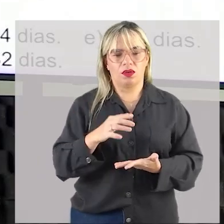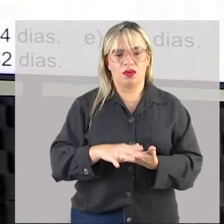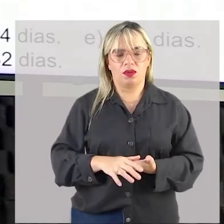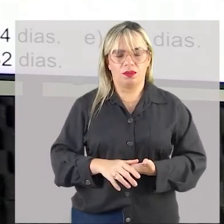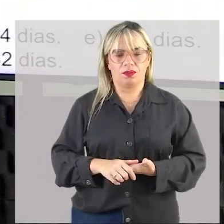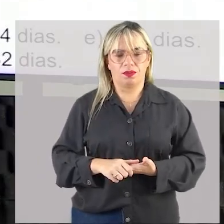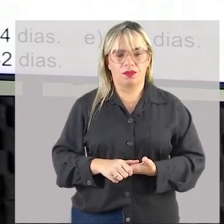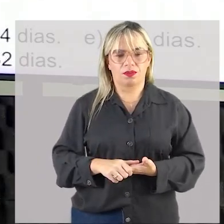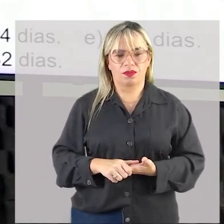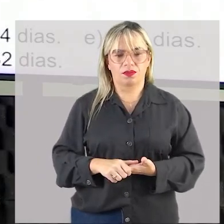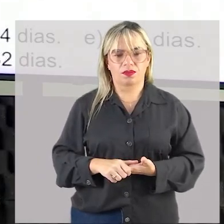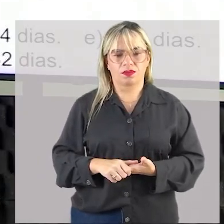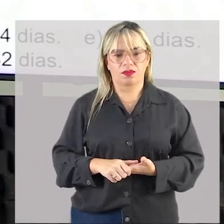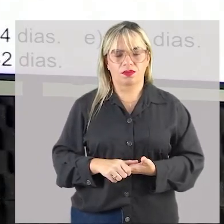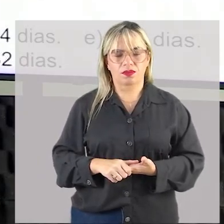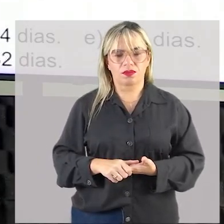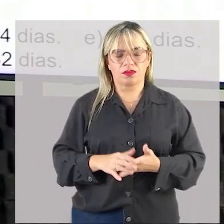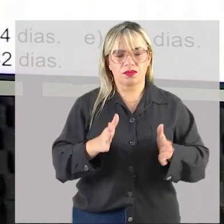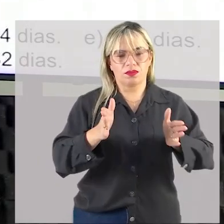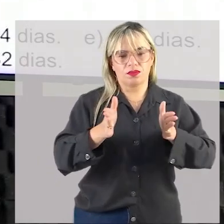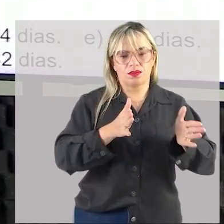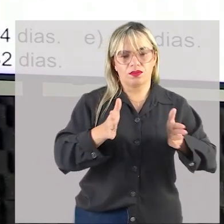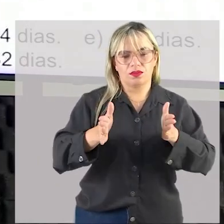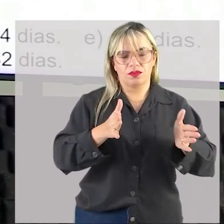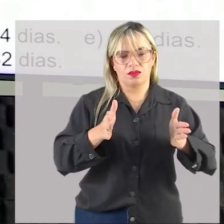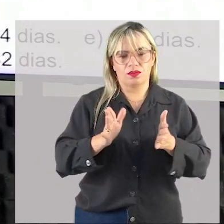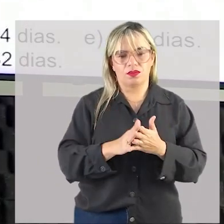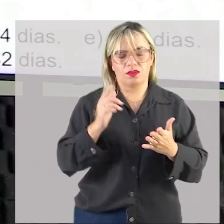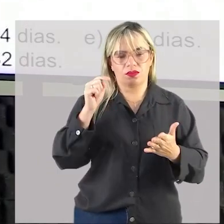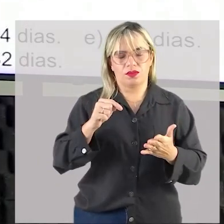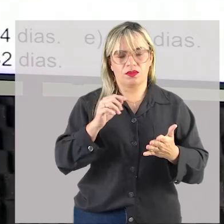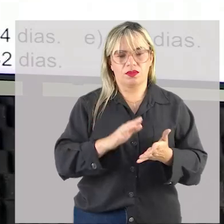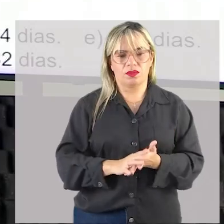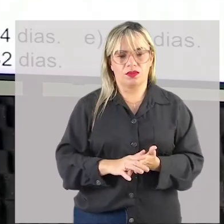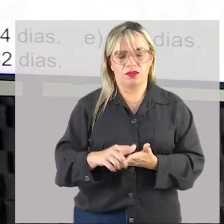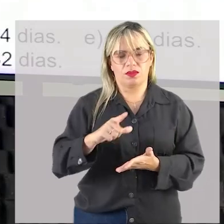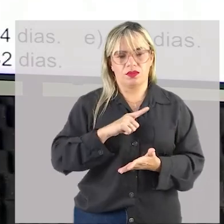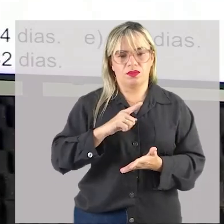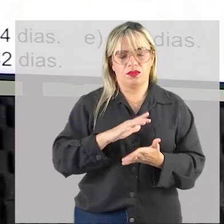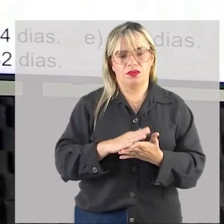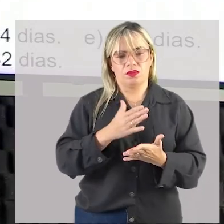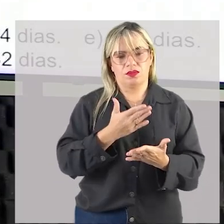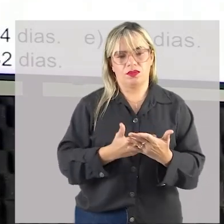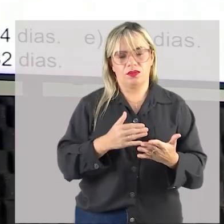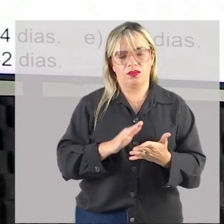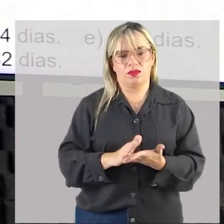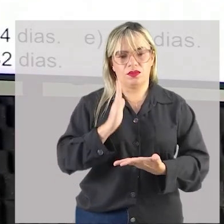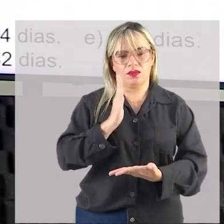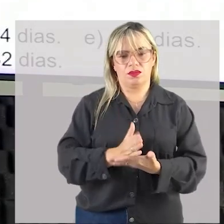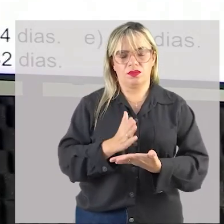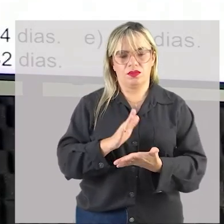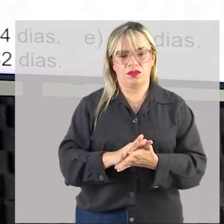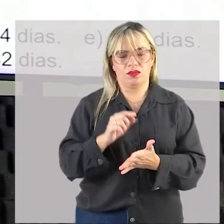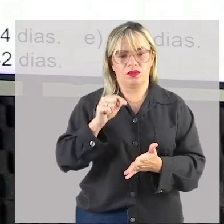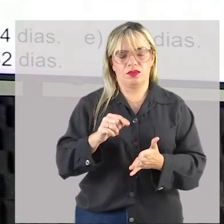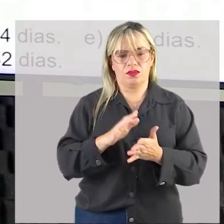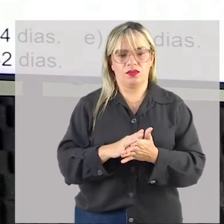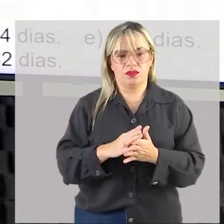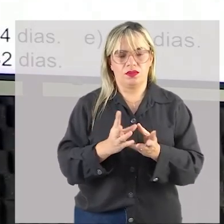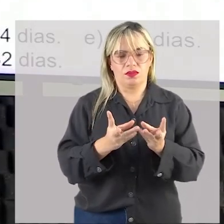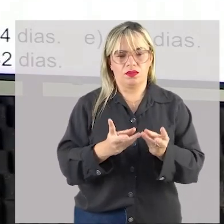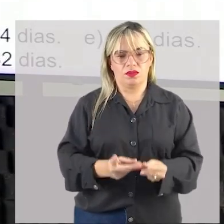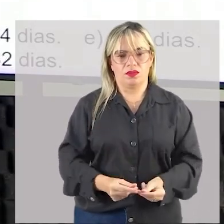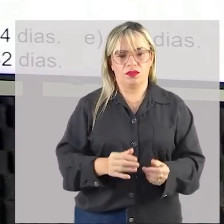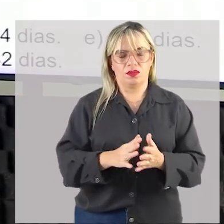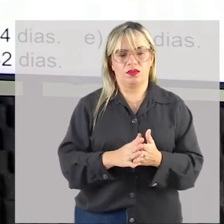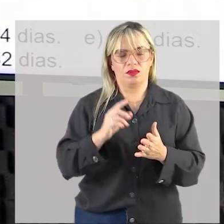50 gramas, esse período que você gastou para metade da amostra se desintegrar, tu